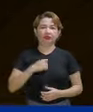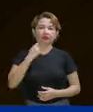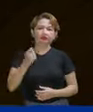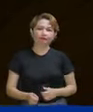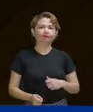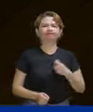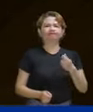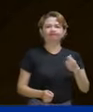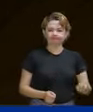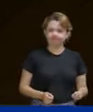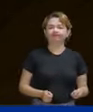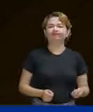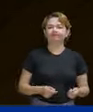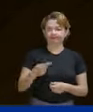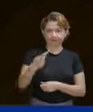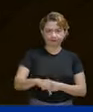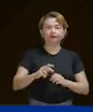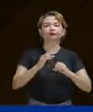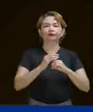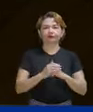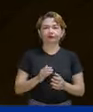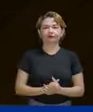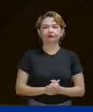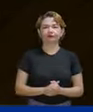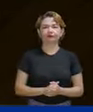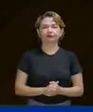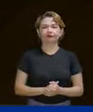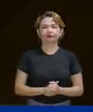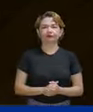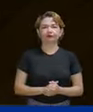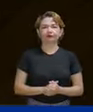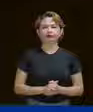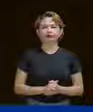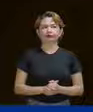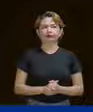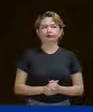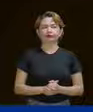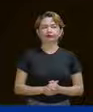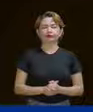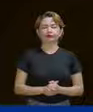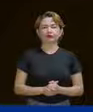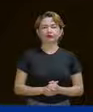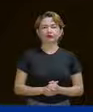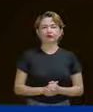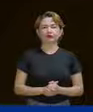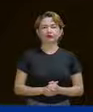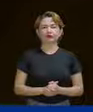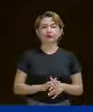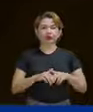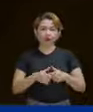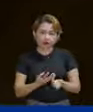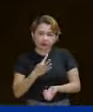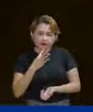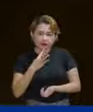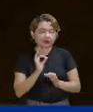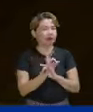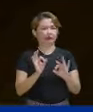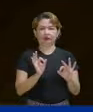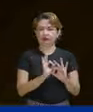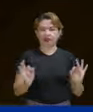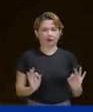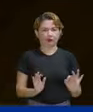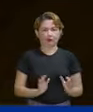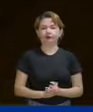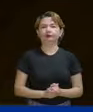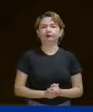membros desta egrégia corte, o que não é argumento apto para o conhecimento dos aclaratórios, uma vez que é